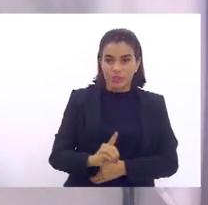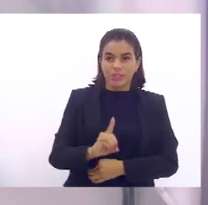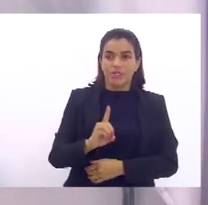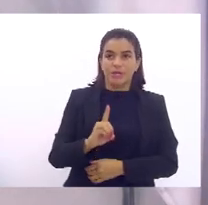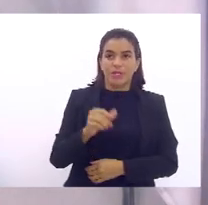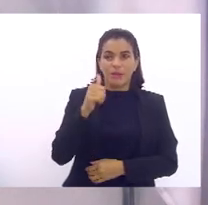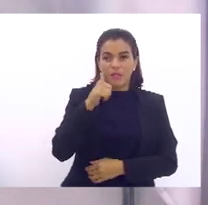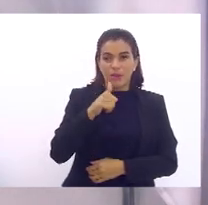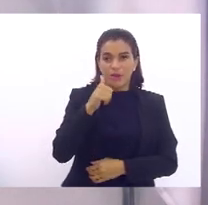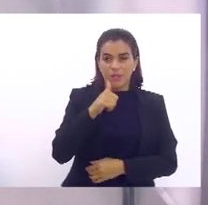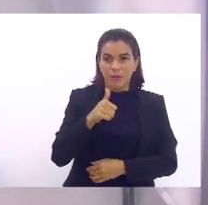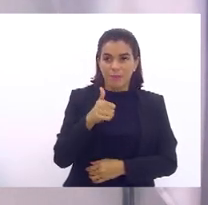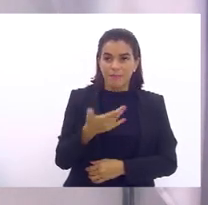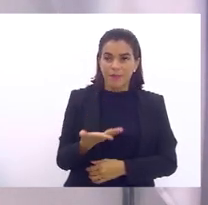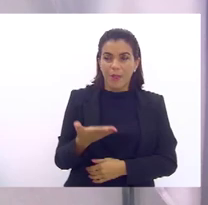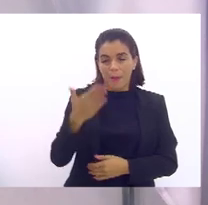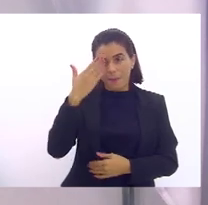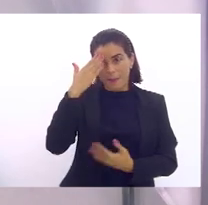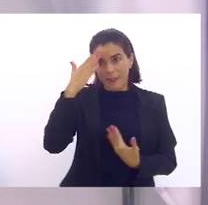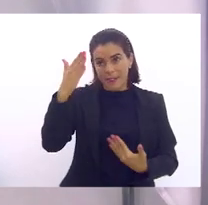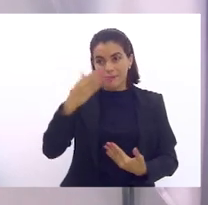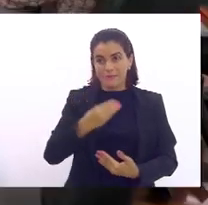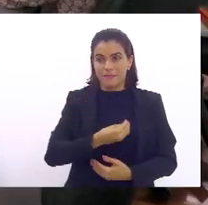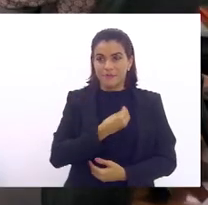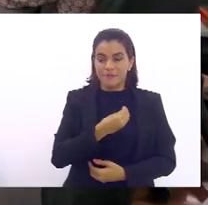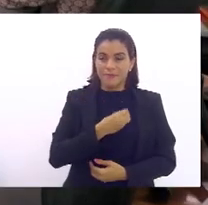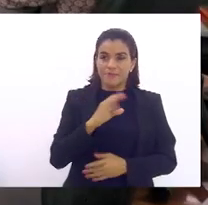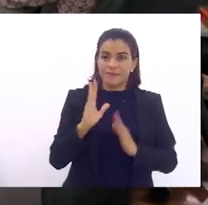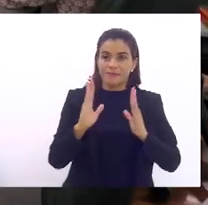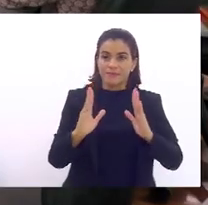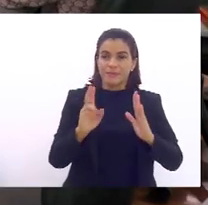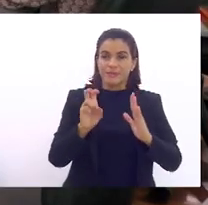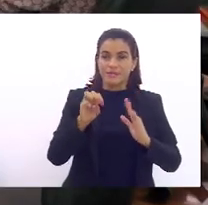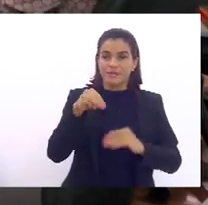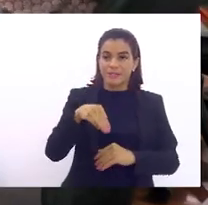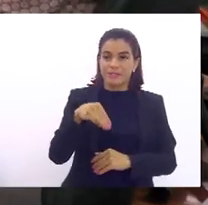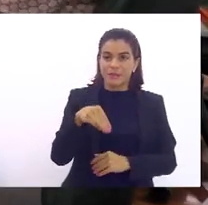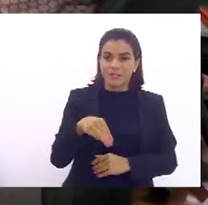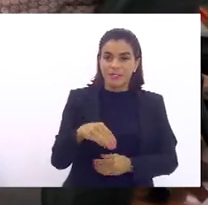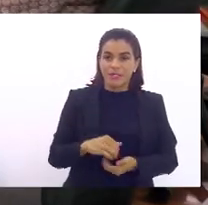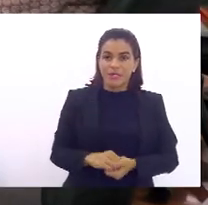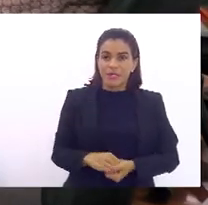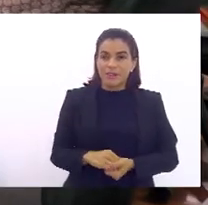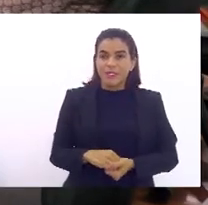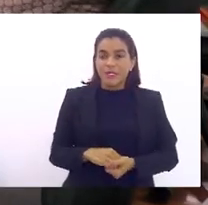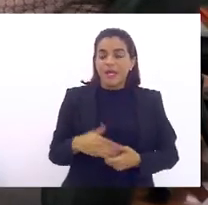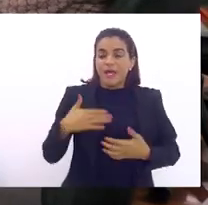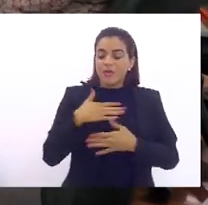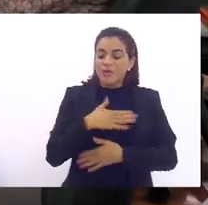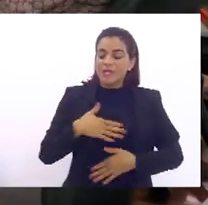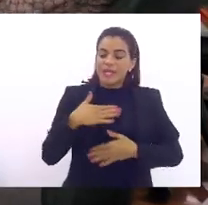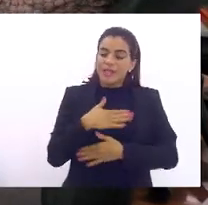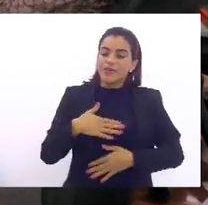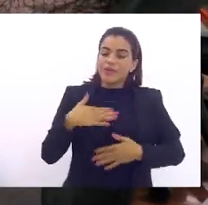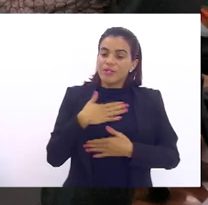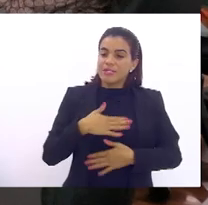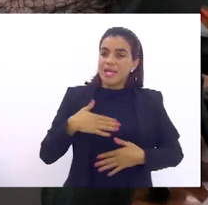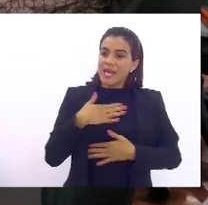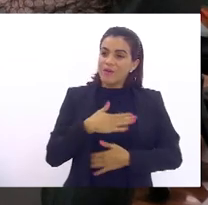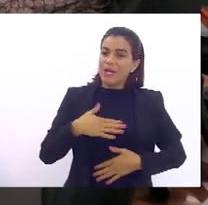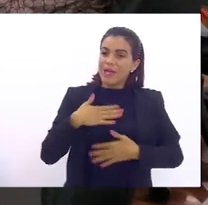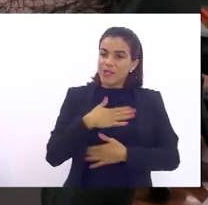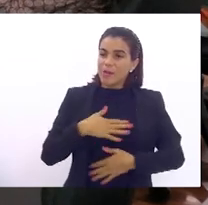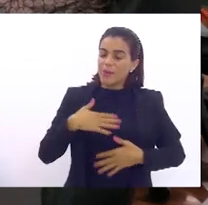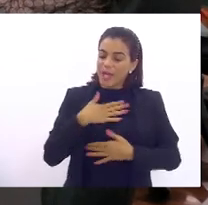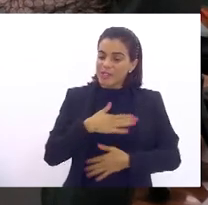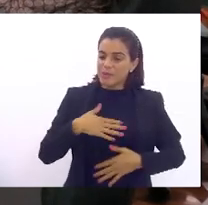atuação muito obrigada pela sua presença a senhora tem 5 minutos Obrigada deputada um prazer estar na casa e eu